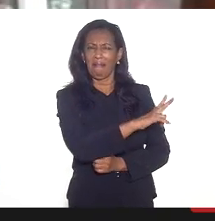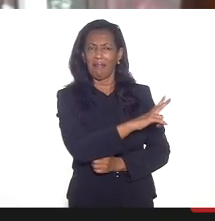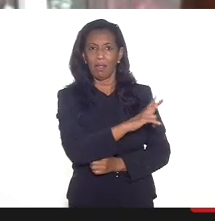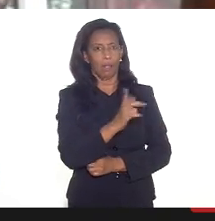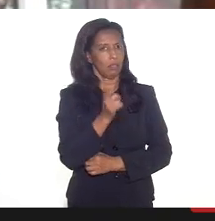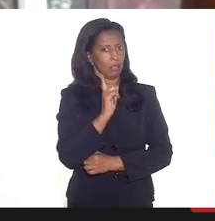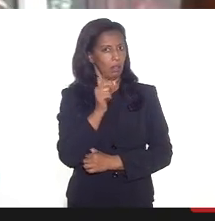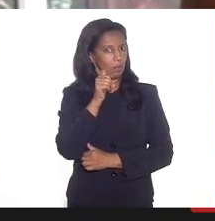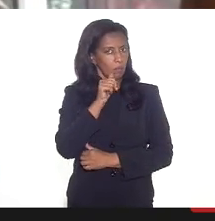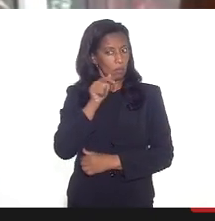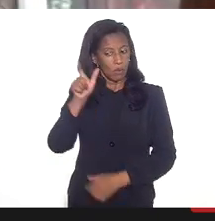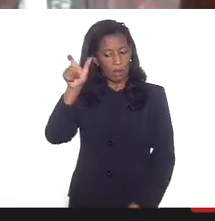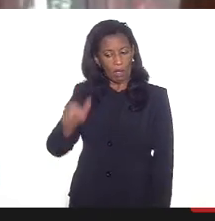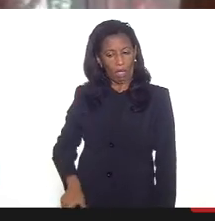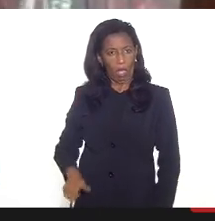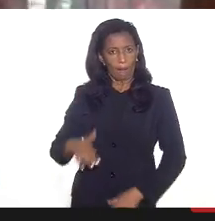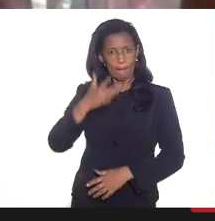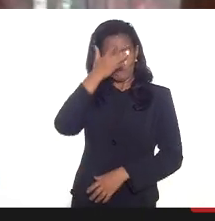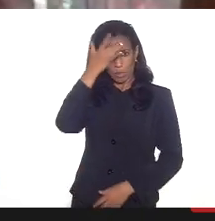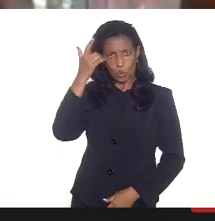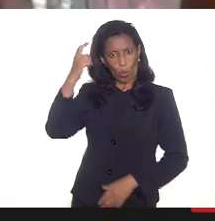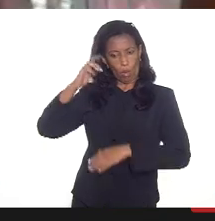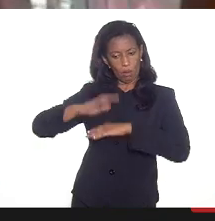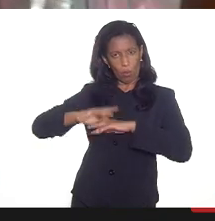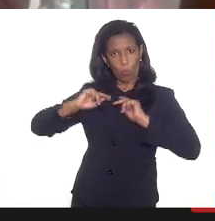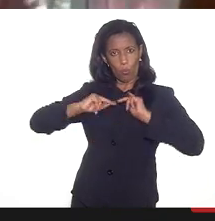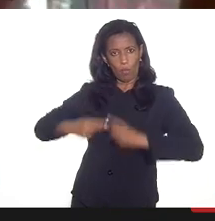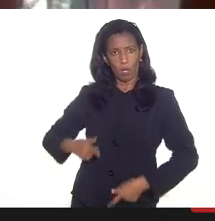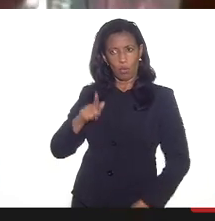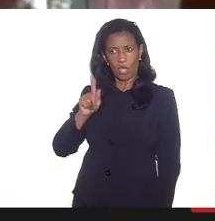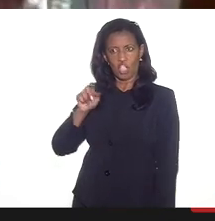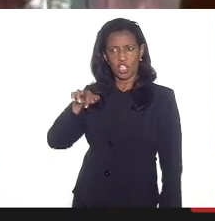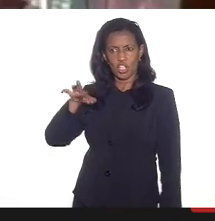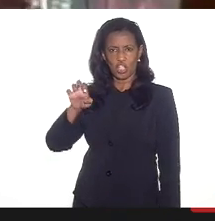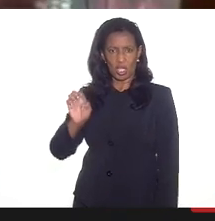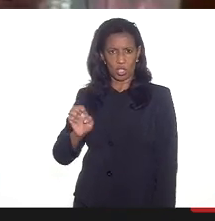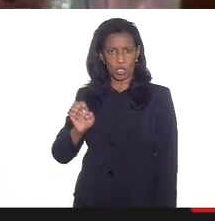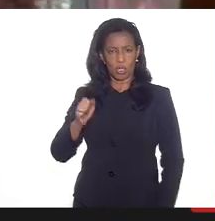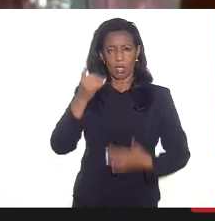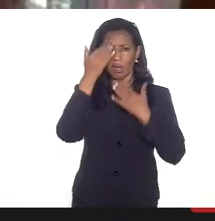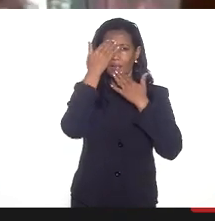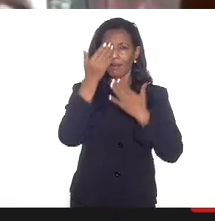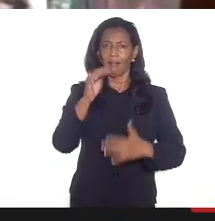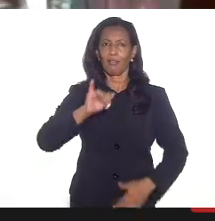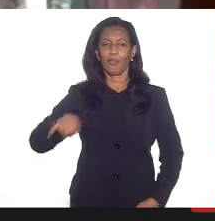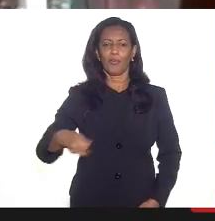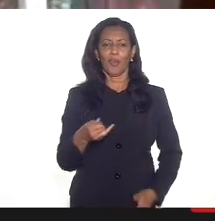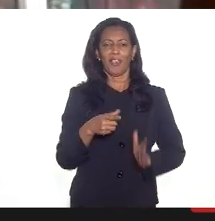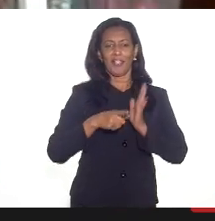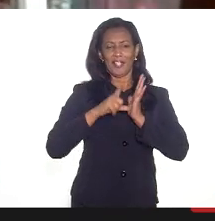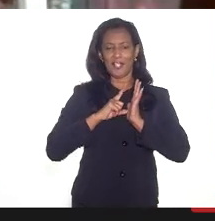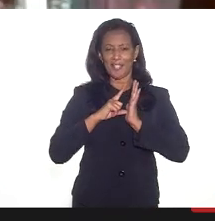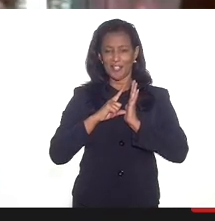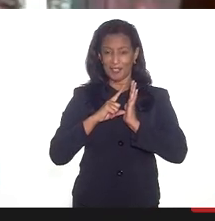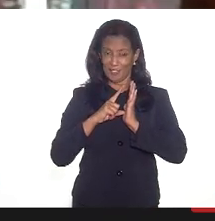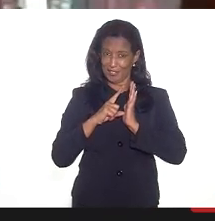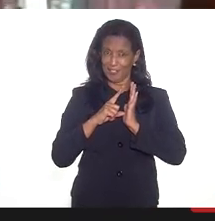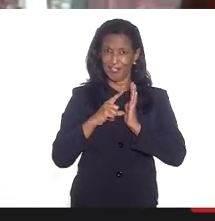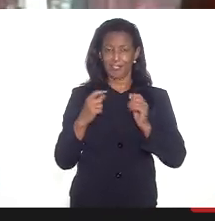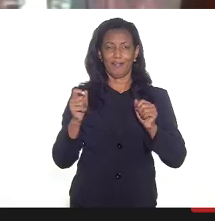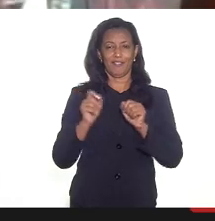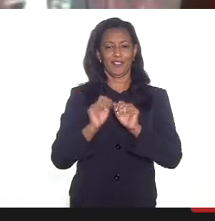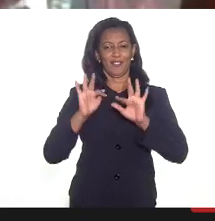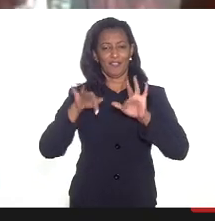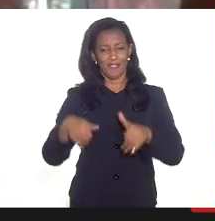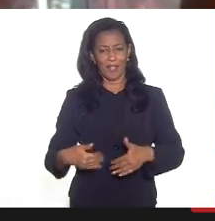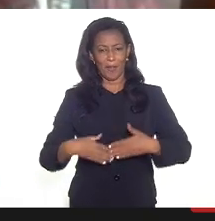é gente e tem que ser tratada com essa prioridade. Agradeço aqui a oportunidade e antes, devia ter feito no início, mas faço no